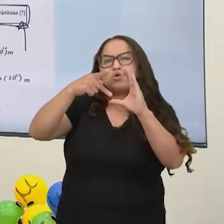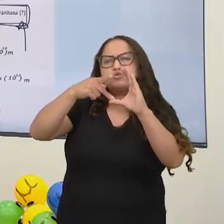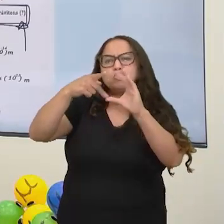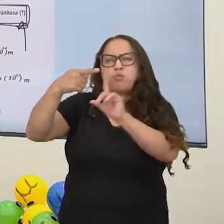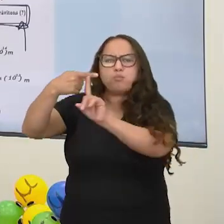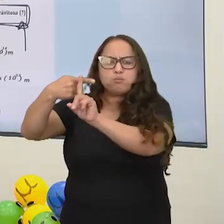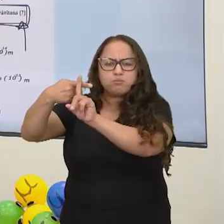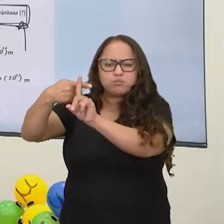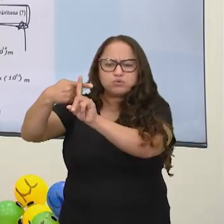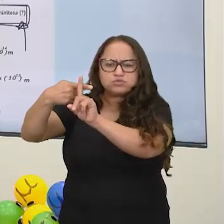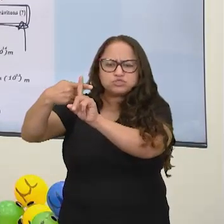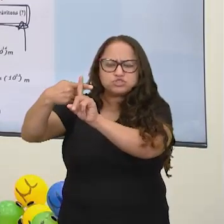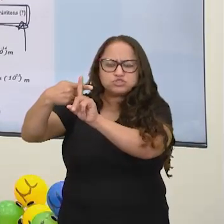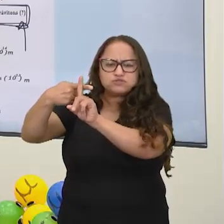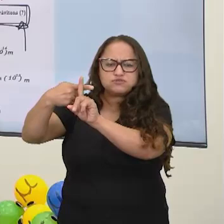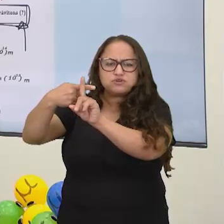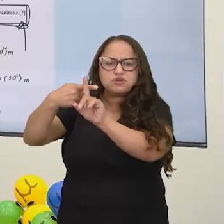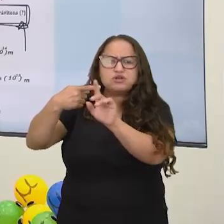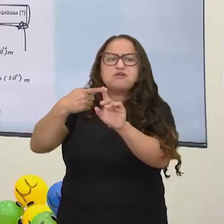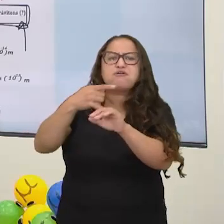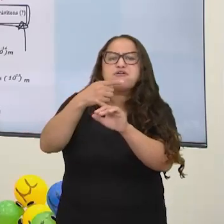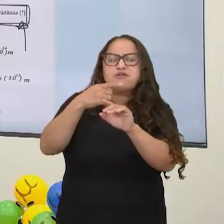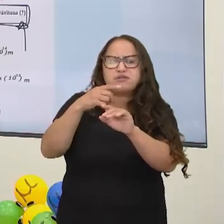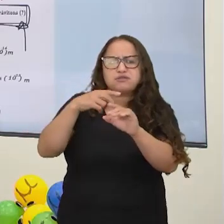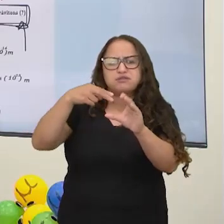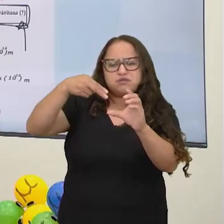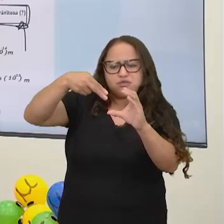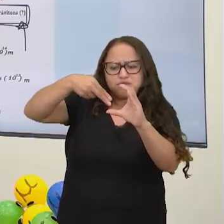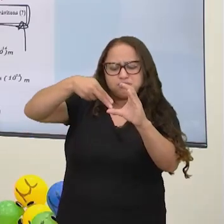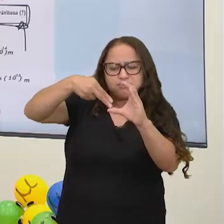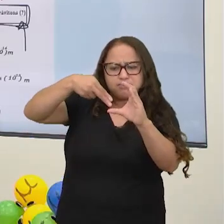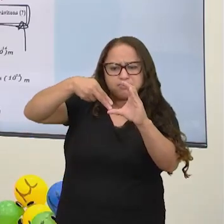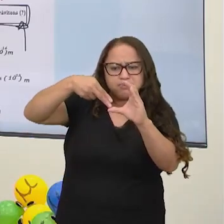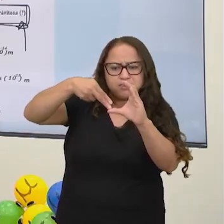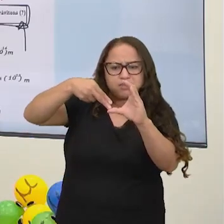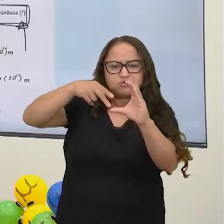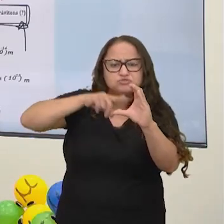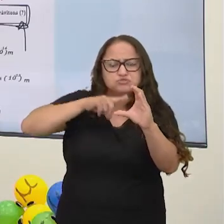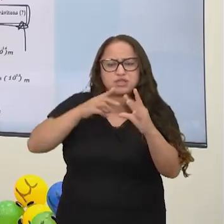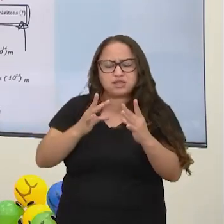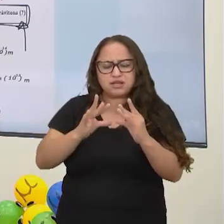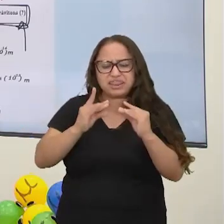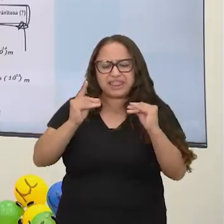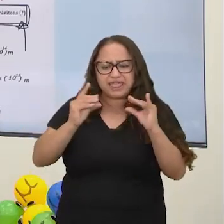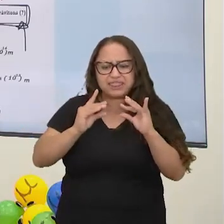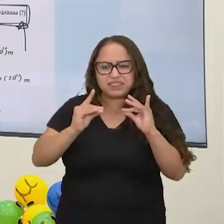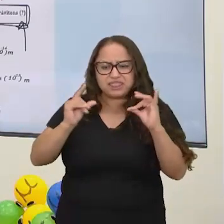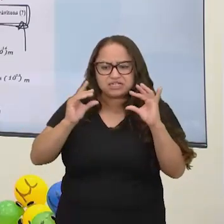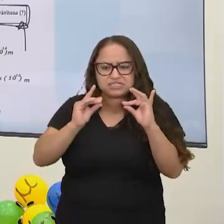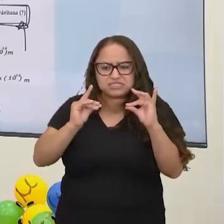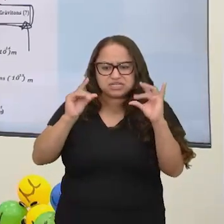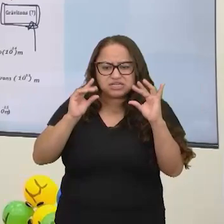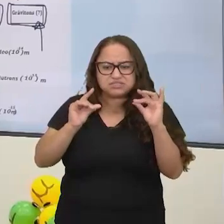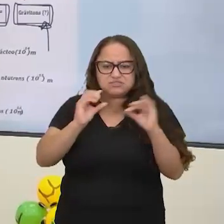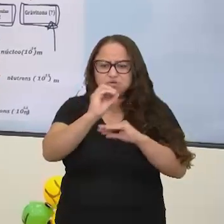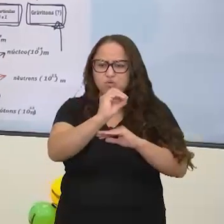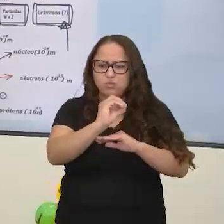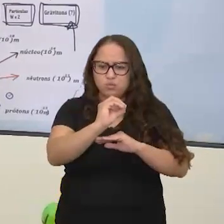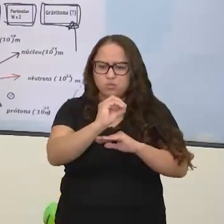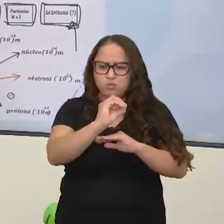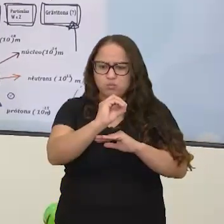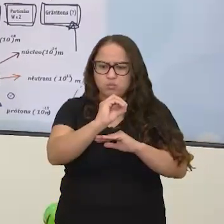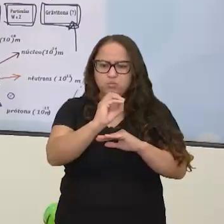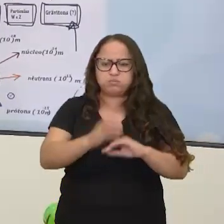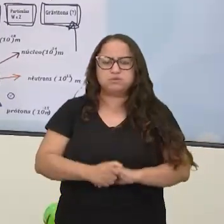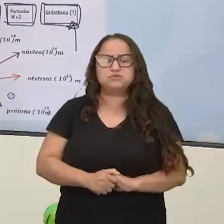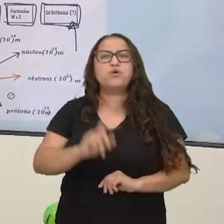positiva. E nêutron, carga elétrica, né, ali, a líquida nula. Só que a gente sabe, pessoal, o que a gente sabe?